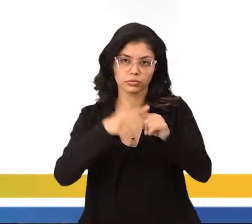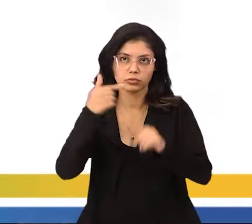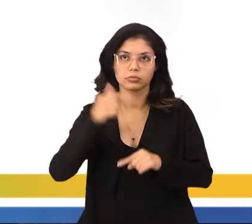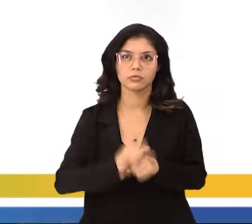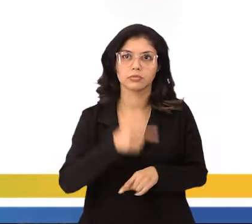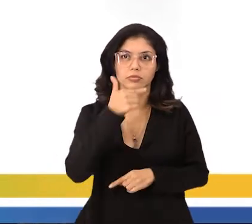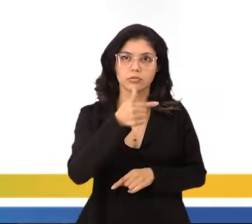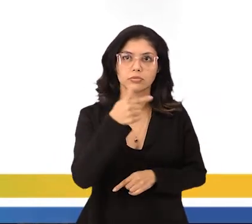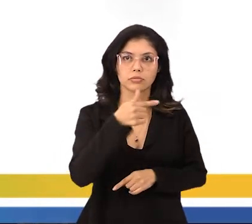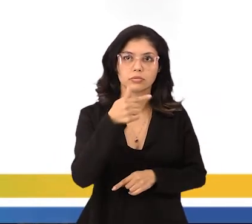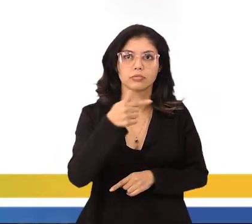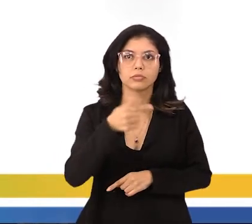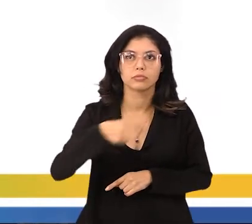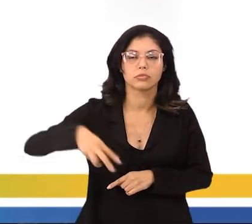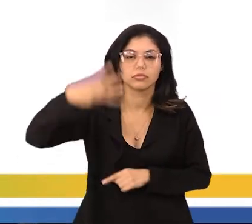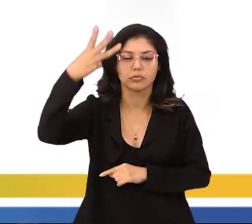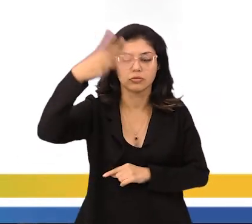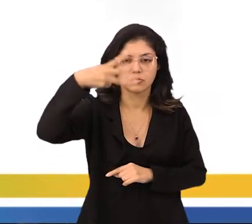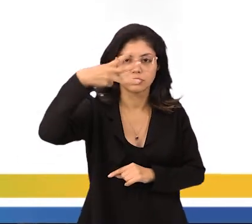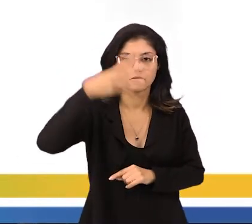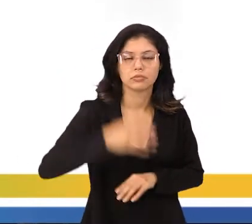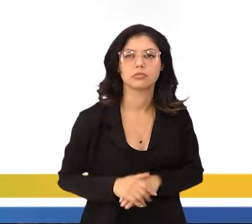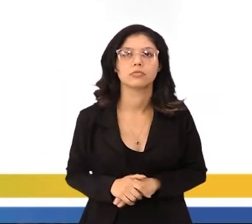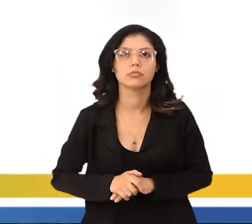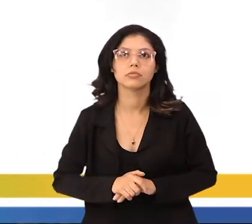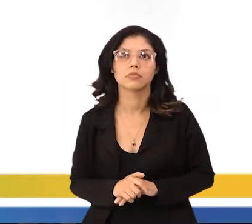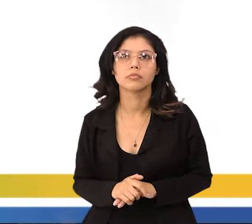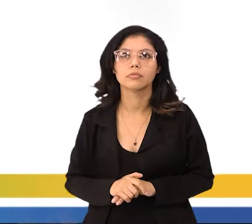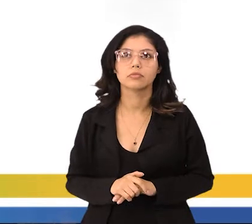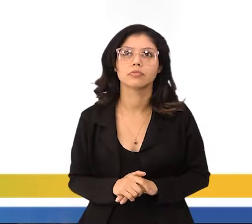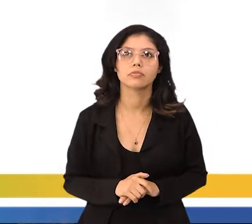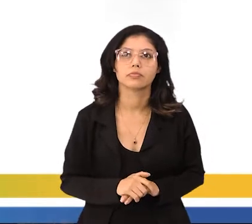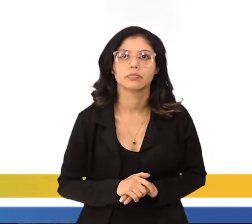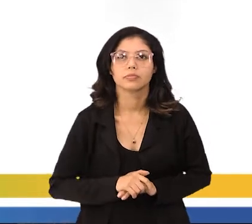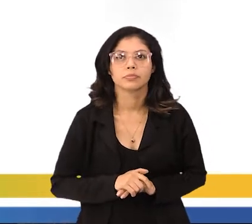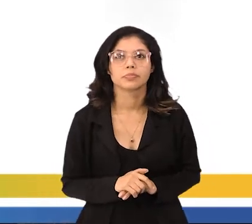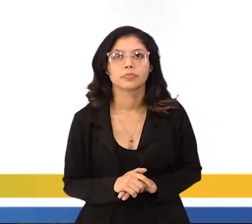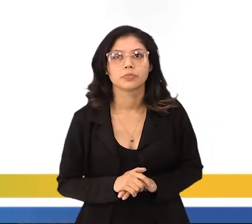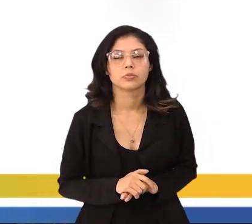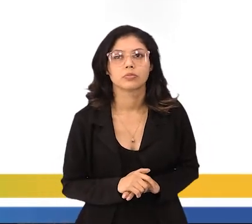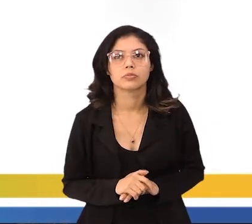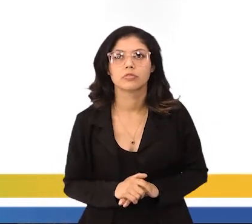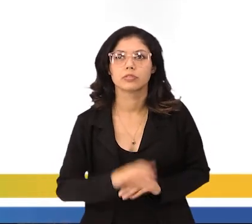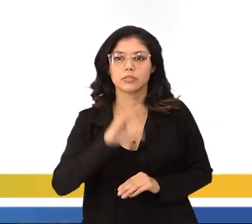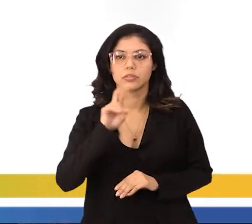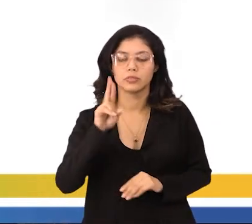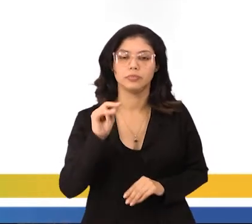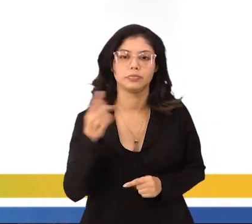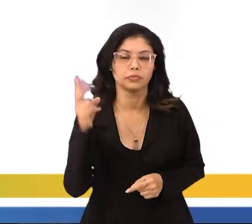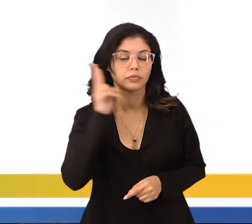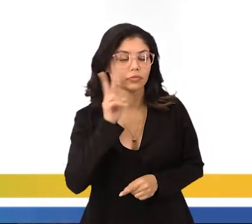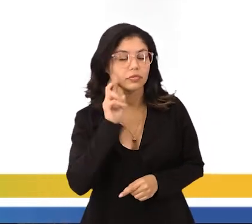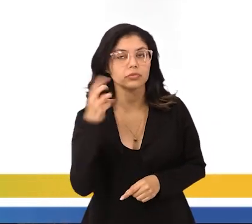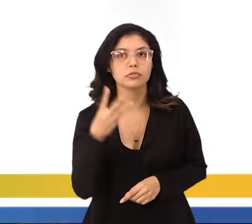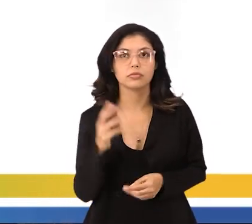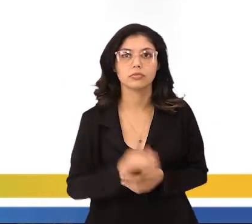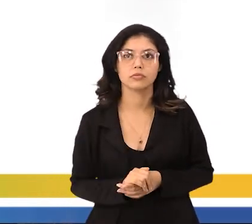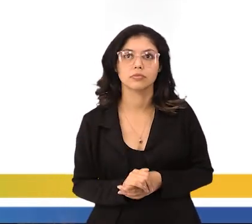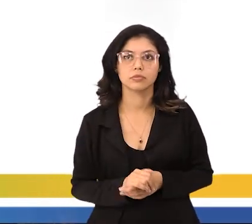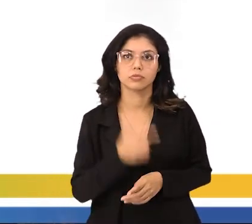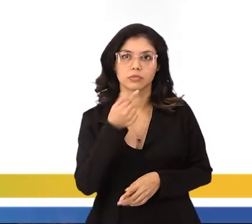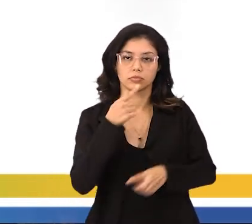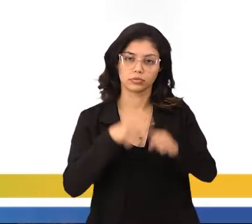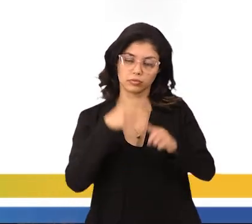7 vezes 7, ou seja, 7 multiplicado 3 vezes ele mesmo, é 7 ao cubo. O cubo relembra o número 3. E 7